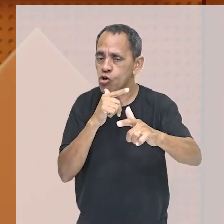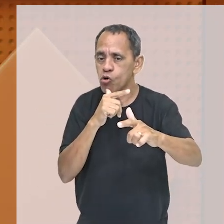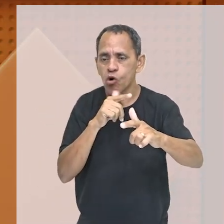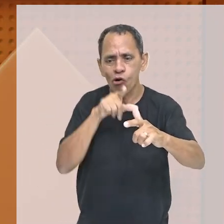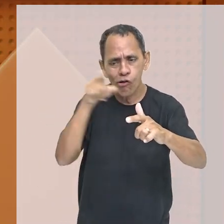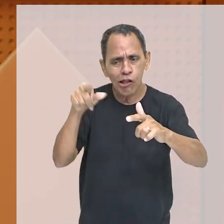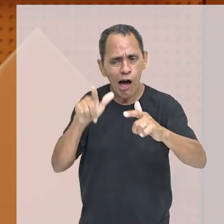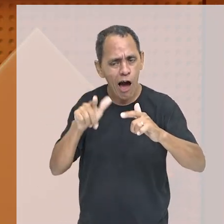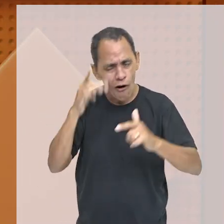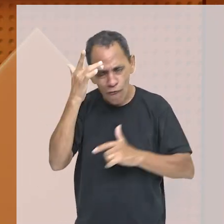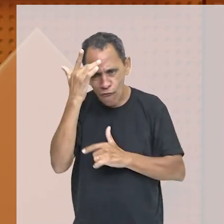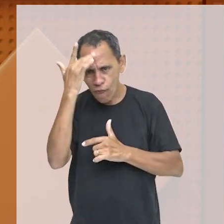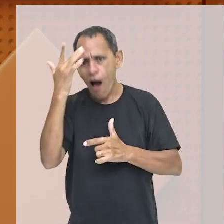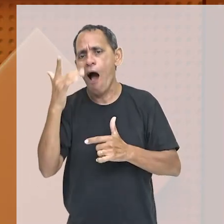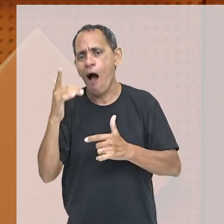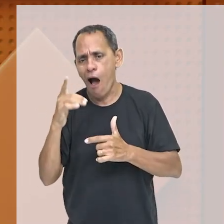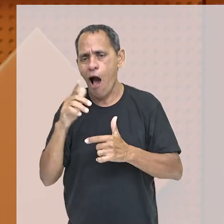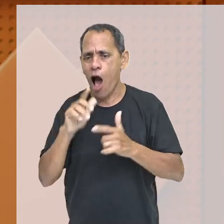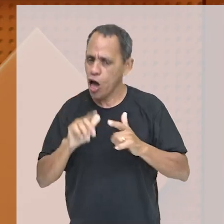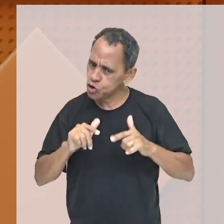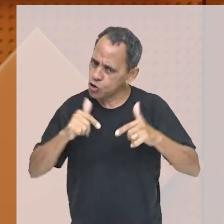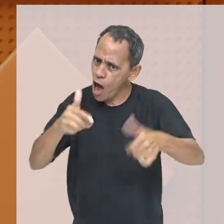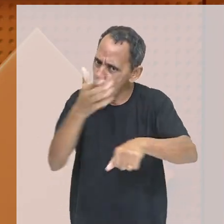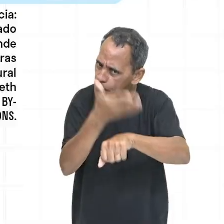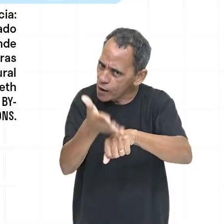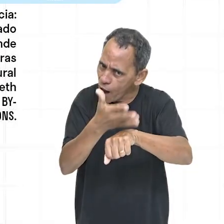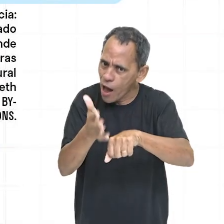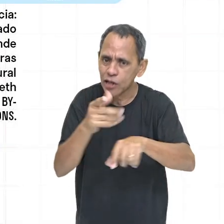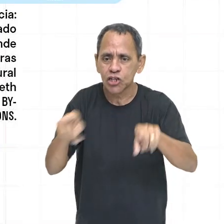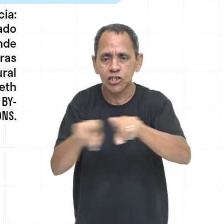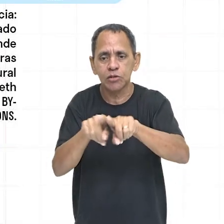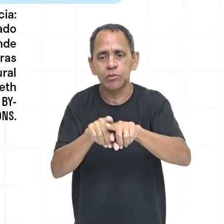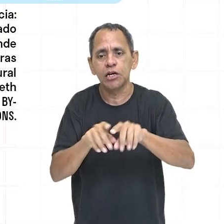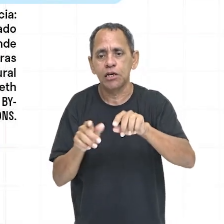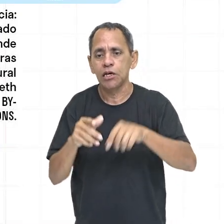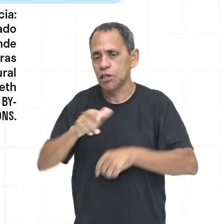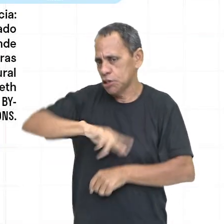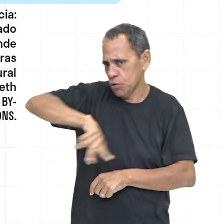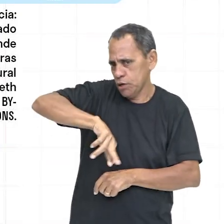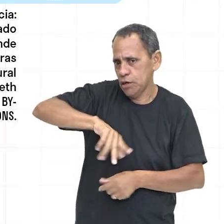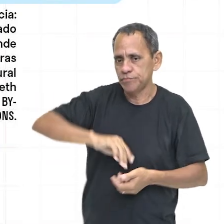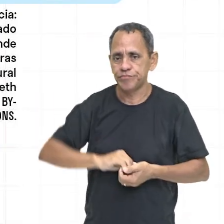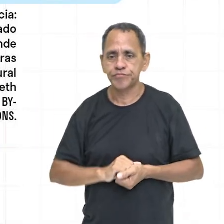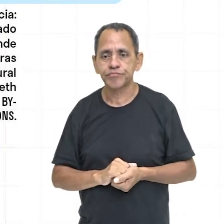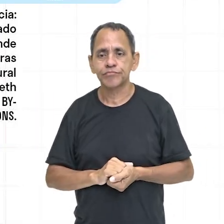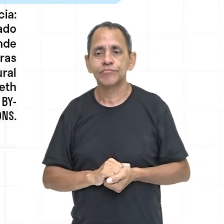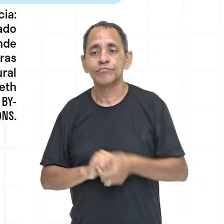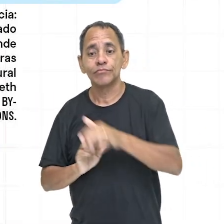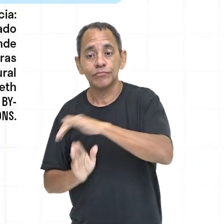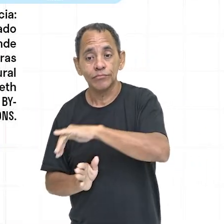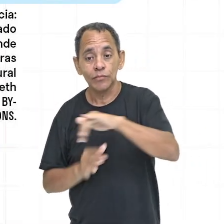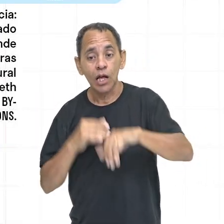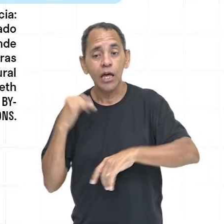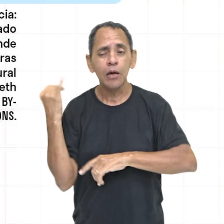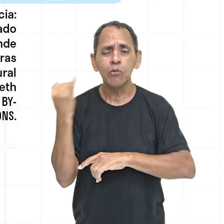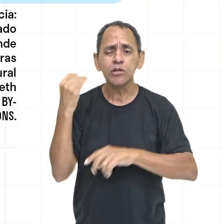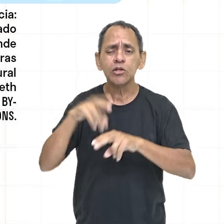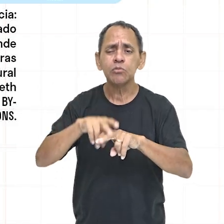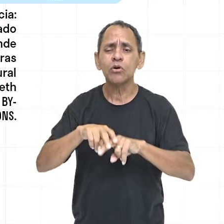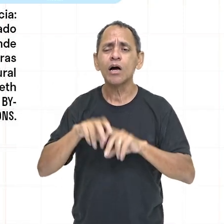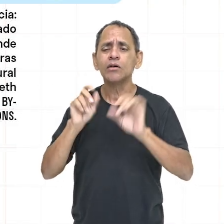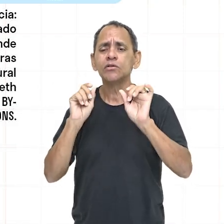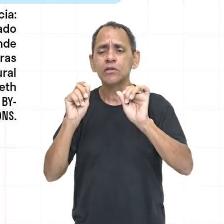Então vamos observar aí que nós temos a seguinte situação. Ele é muito importante por conta